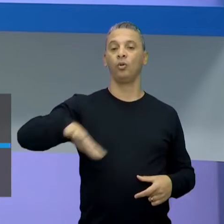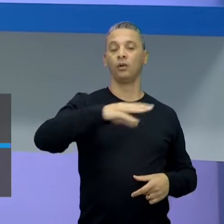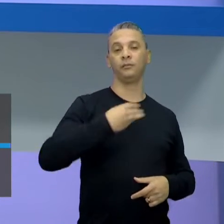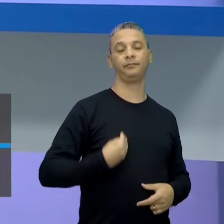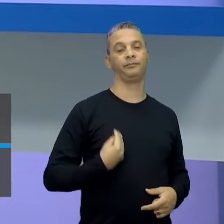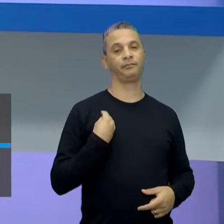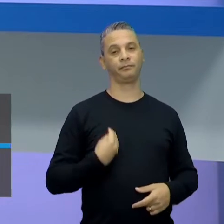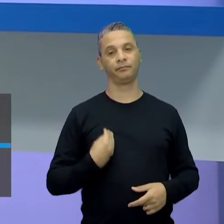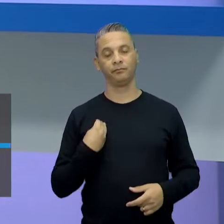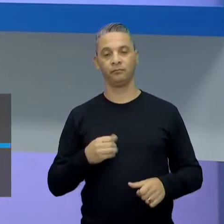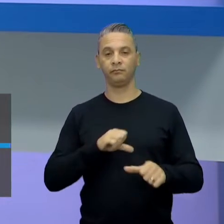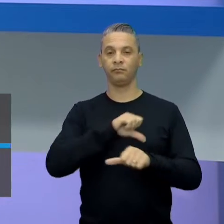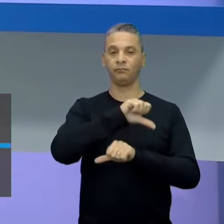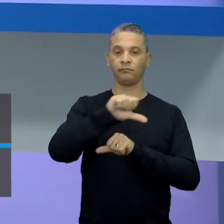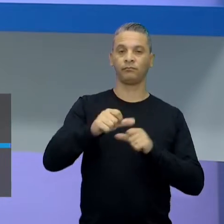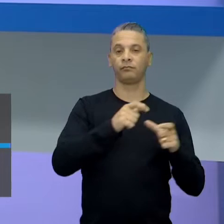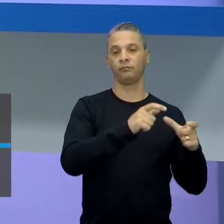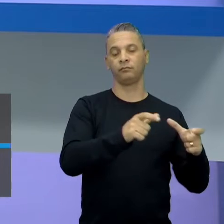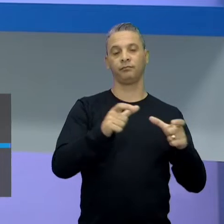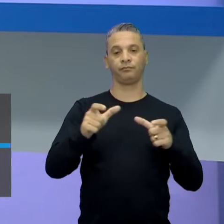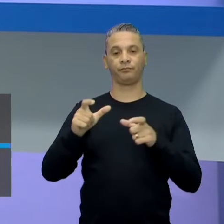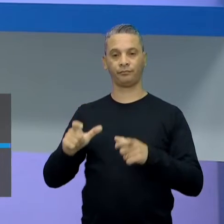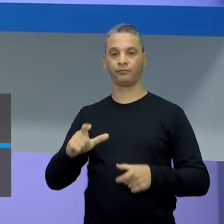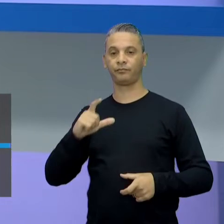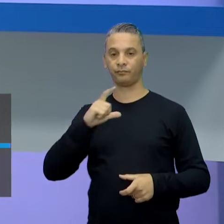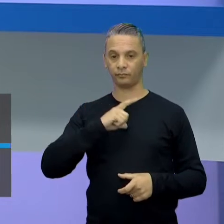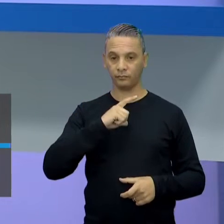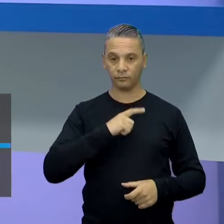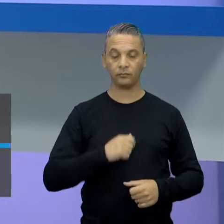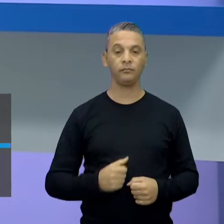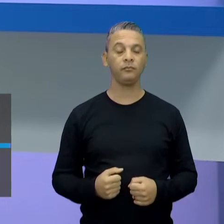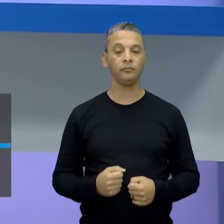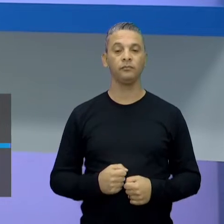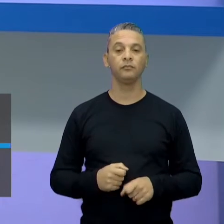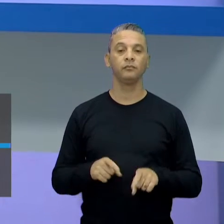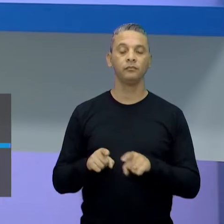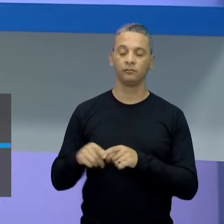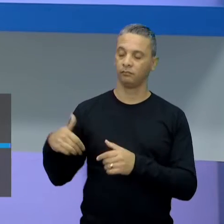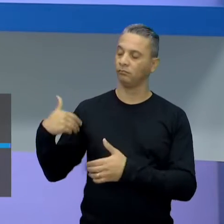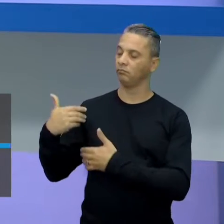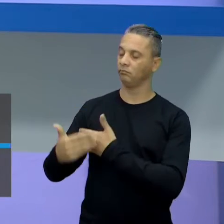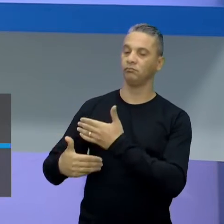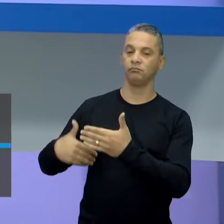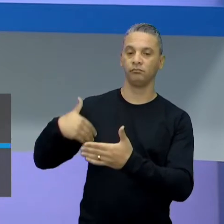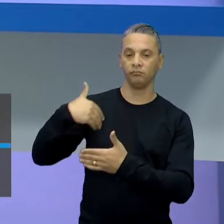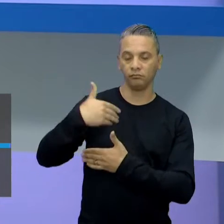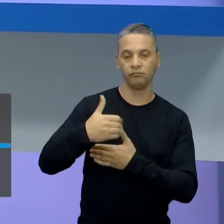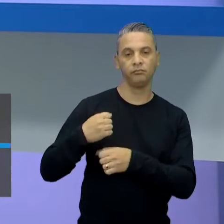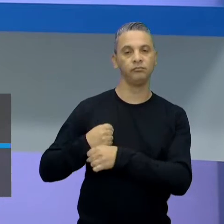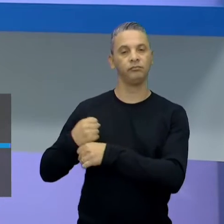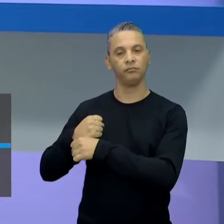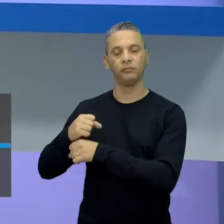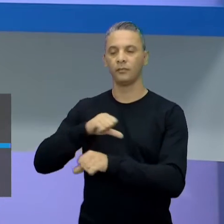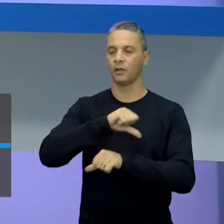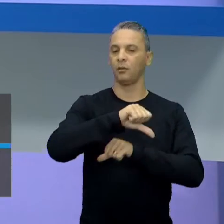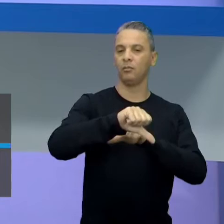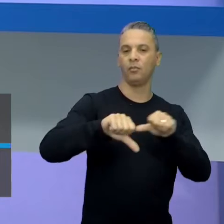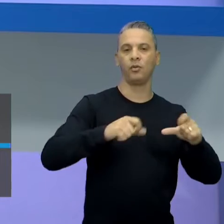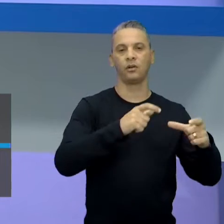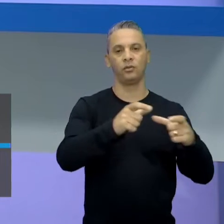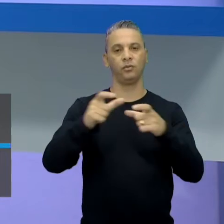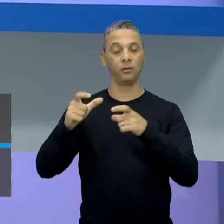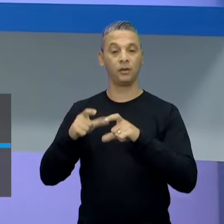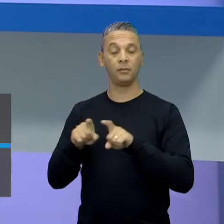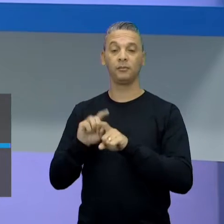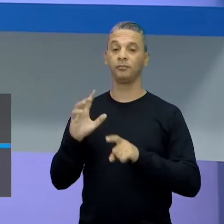vivência, né, sobre as transformações ocorridas nos espaços de vivência ao longo aí das décadas e também o